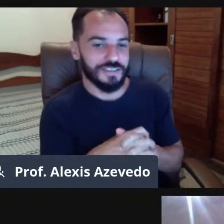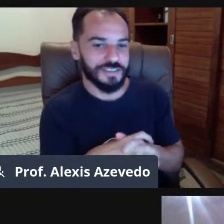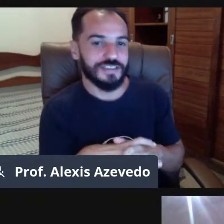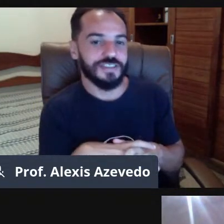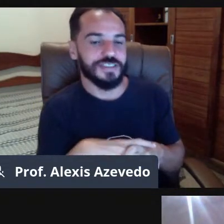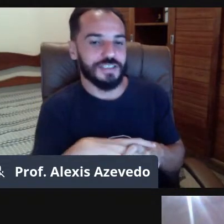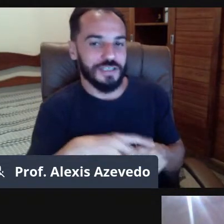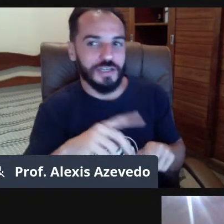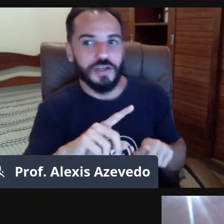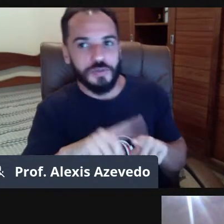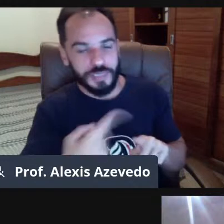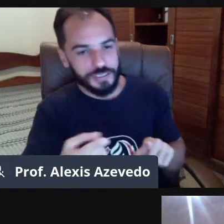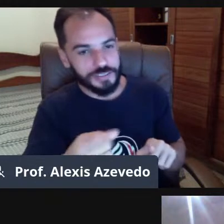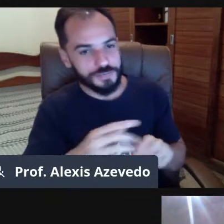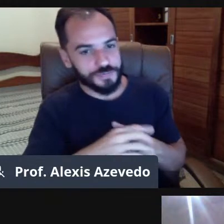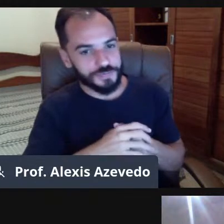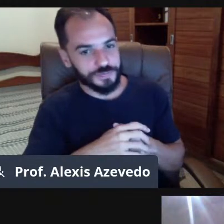isso. Mas